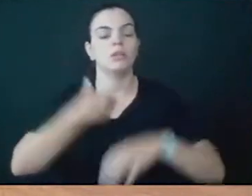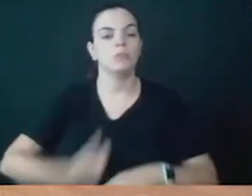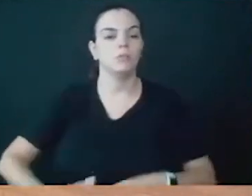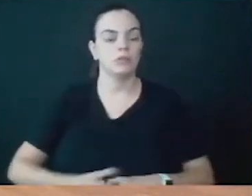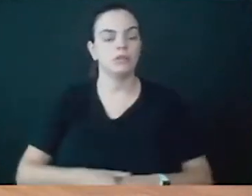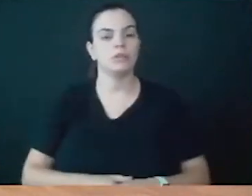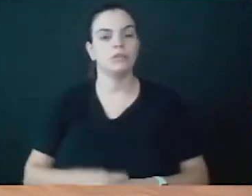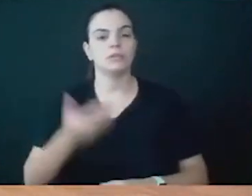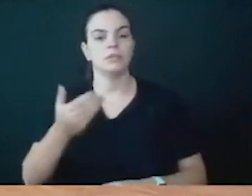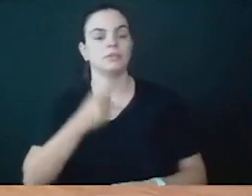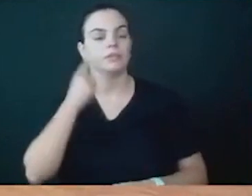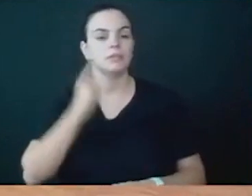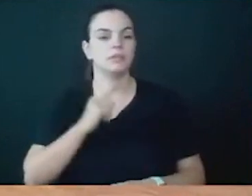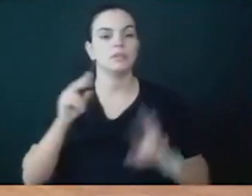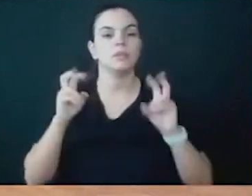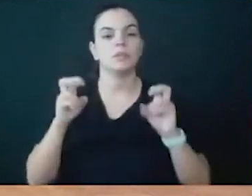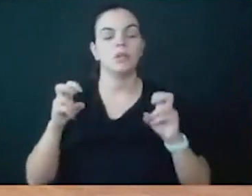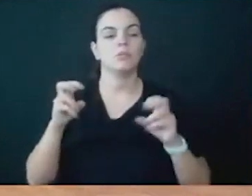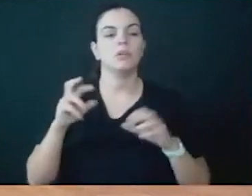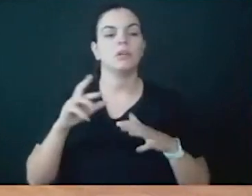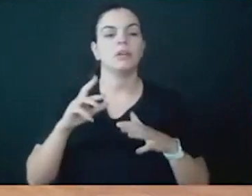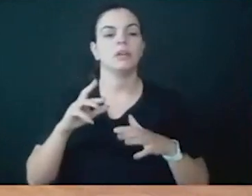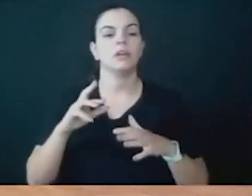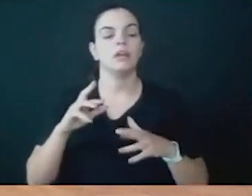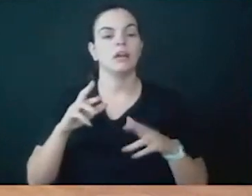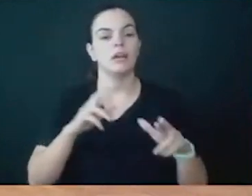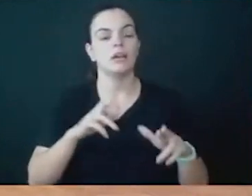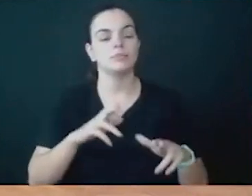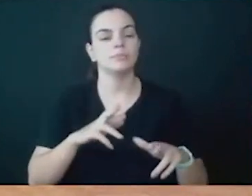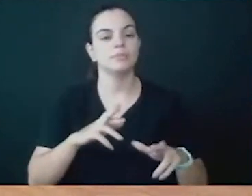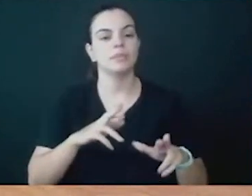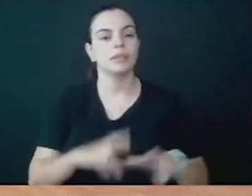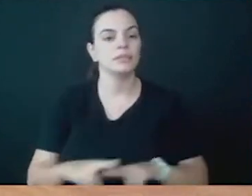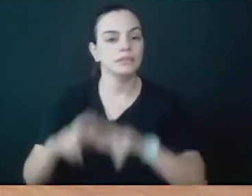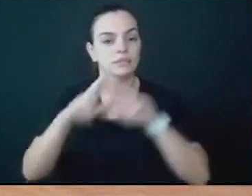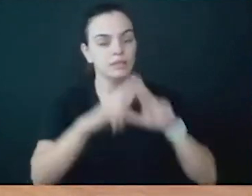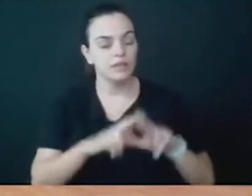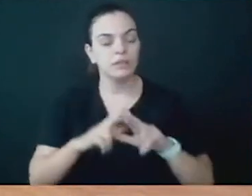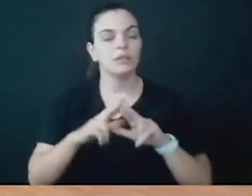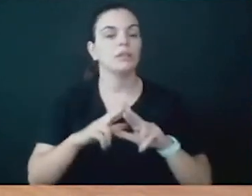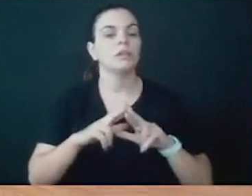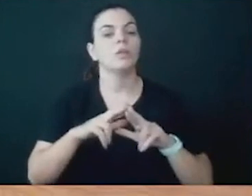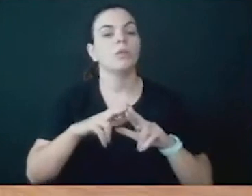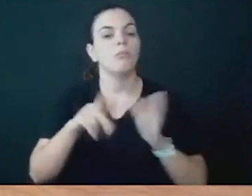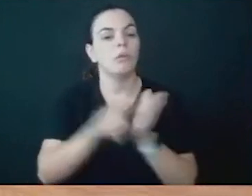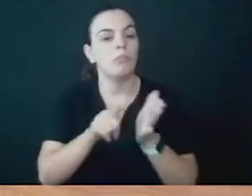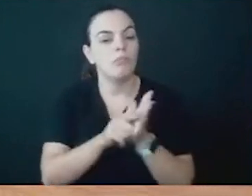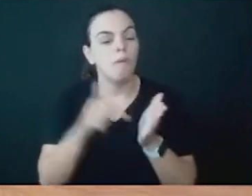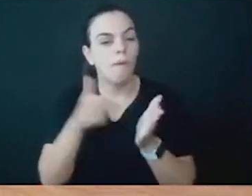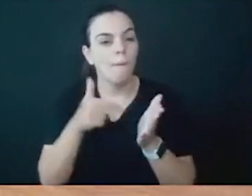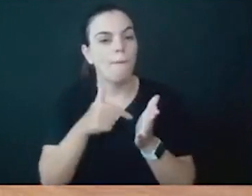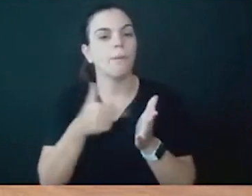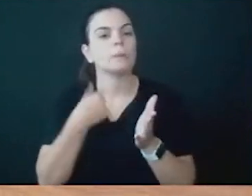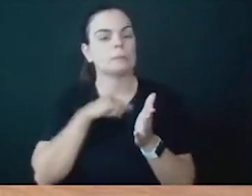à reciclagem e essa questão do papel, realmente é uma ação que nós vamos ter que falar com o meio ambiente